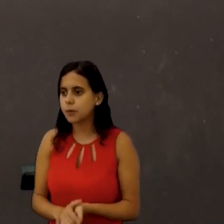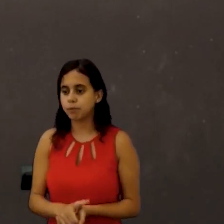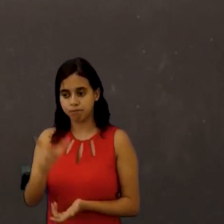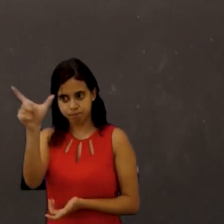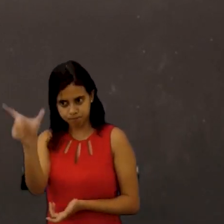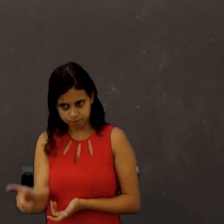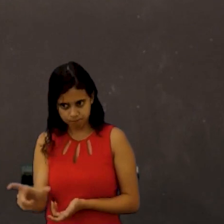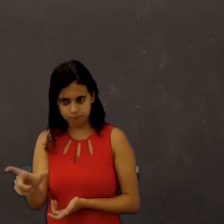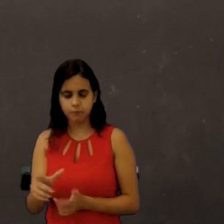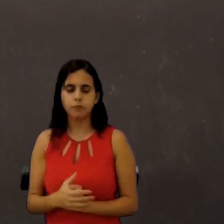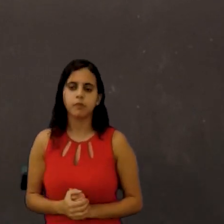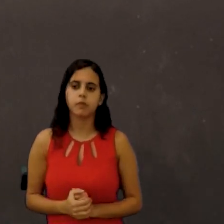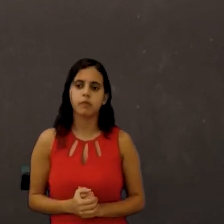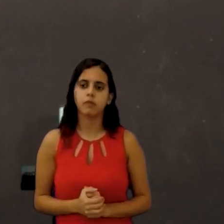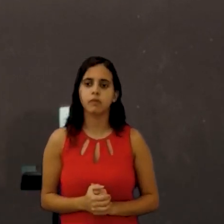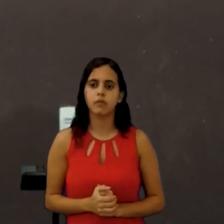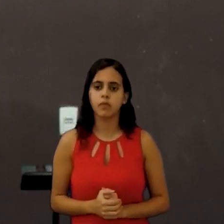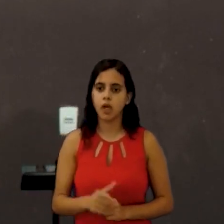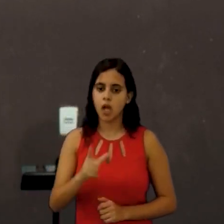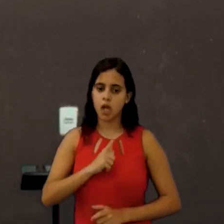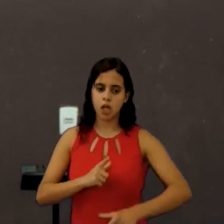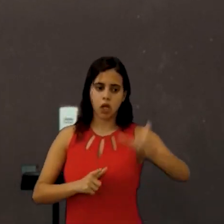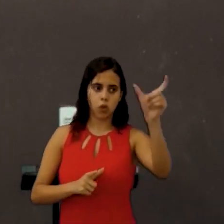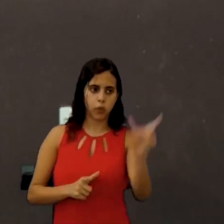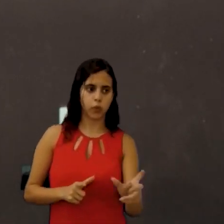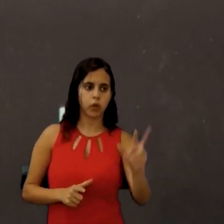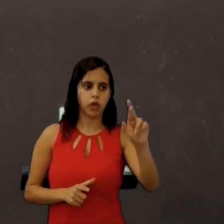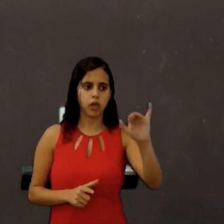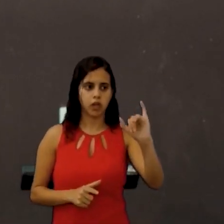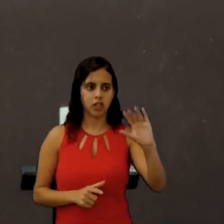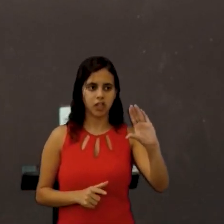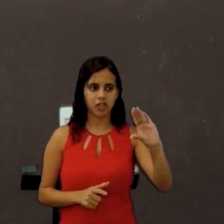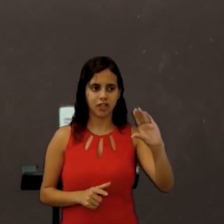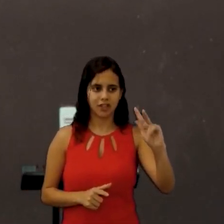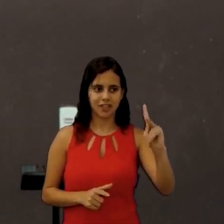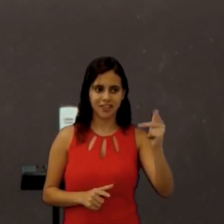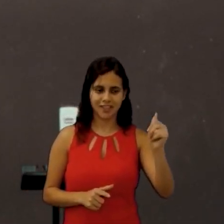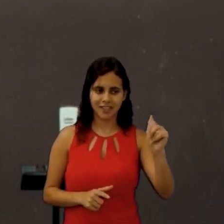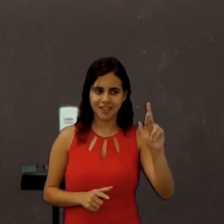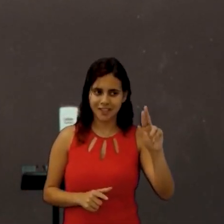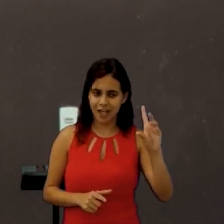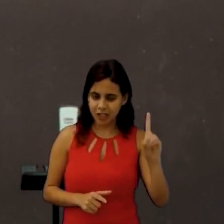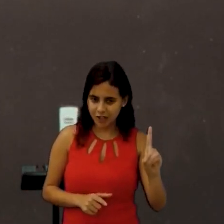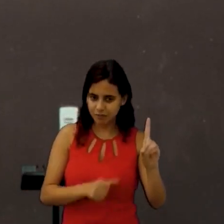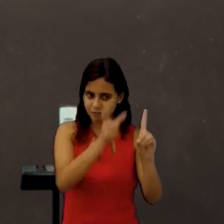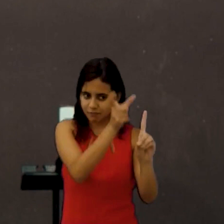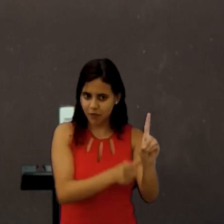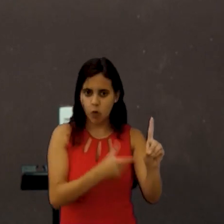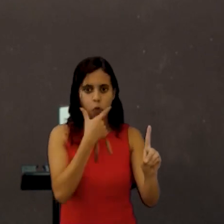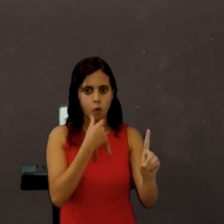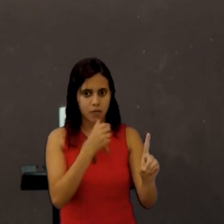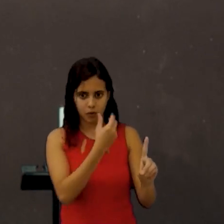Aí tem Richard. Não é daqui da igreja também não. Richard,